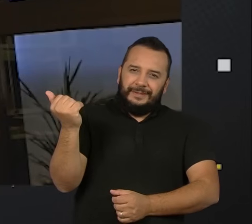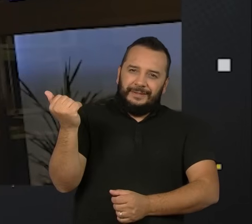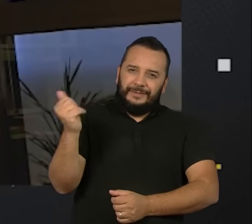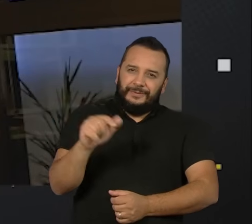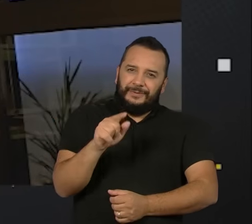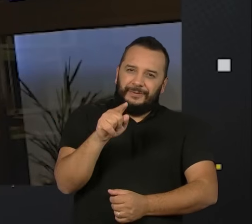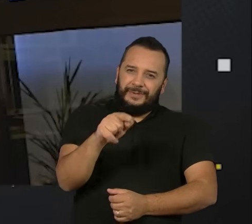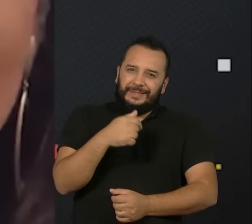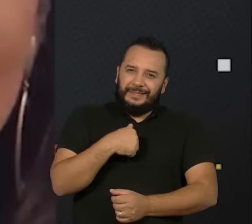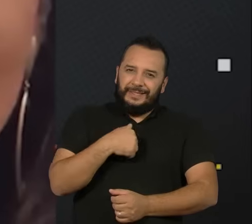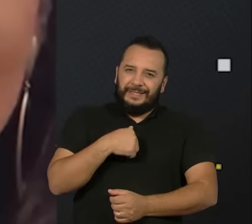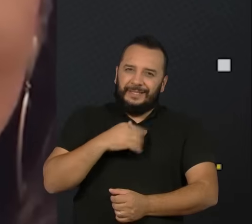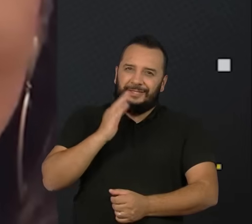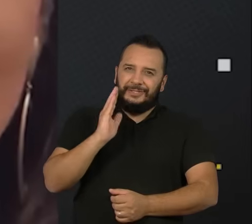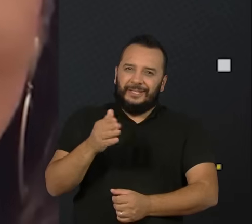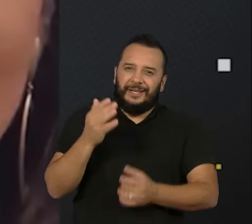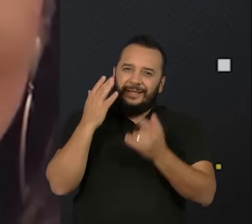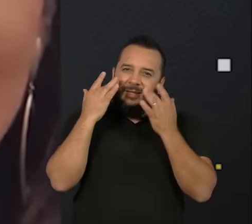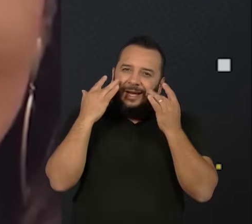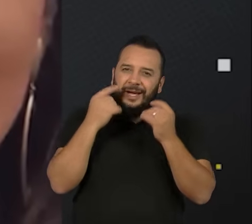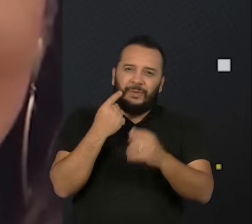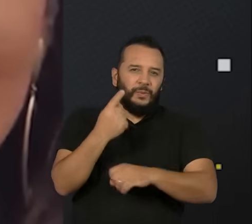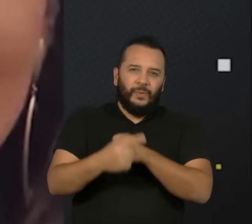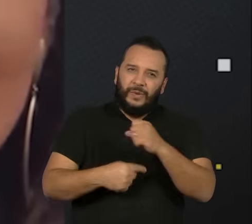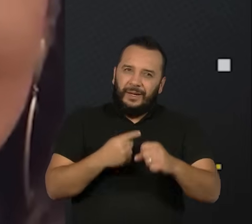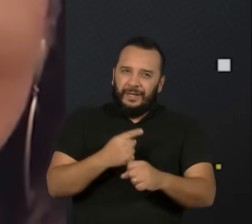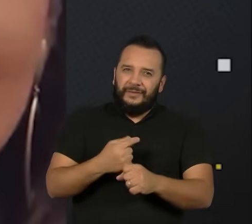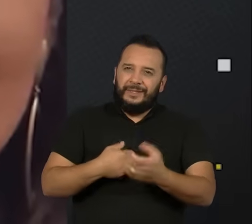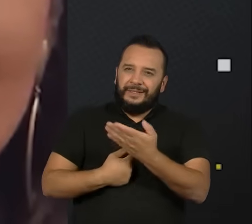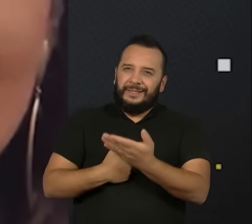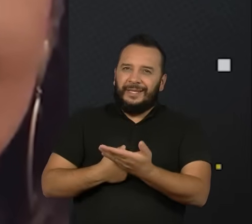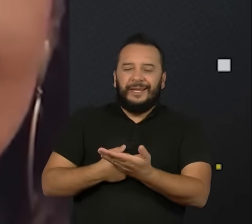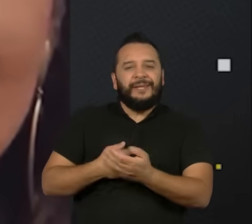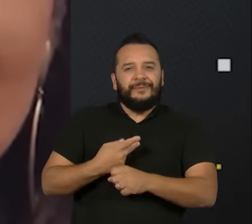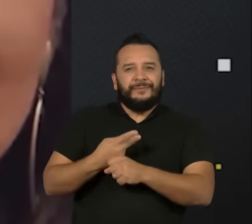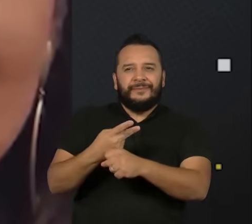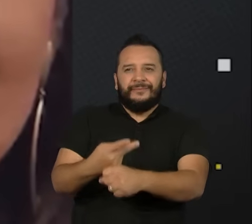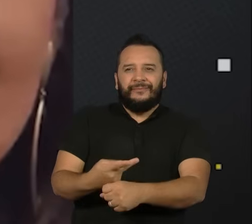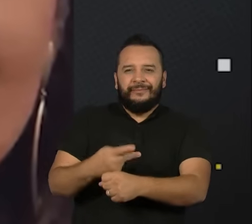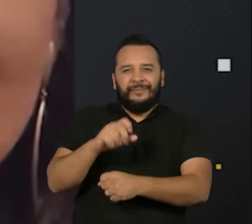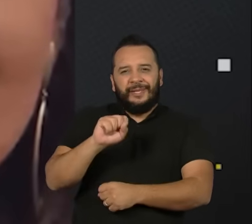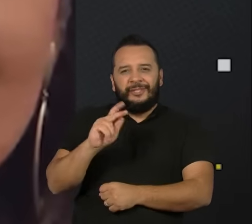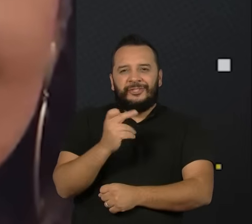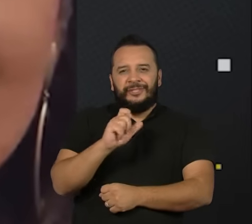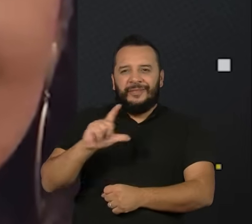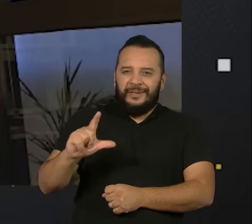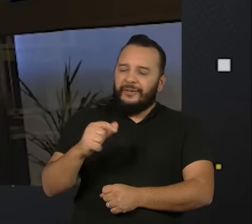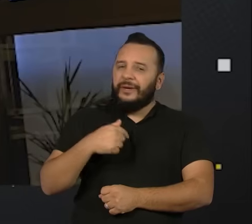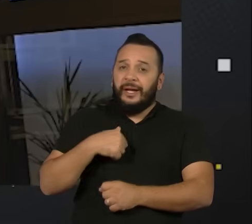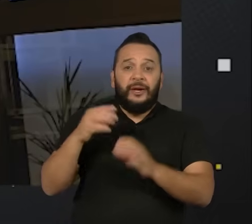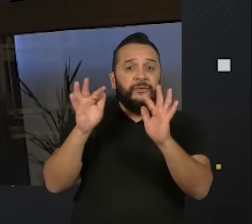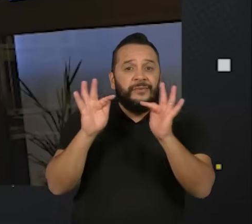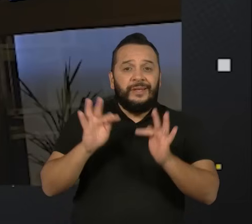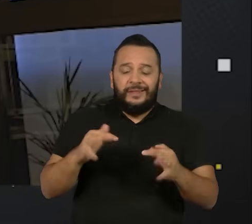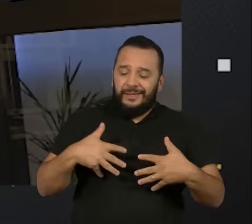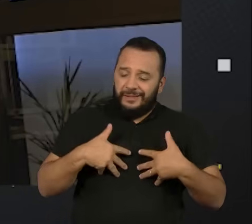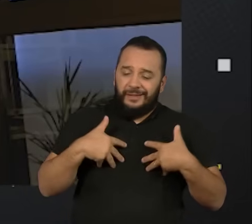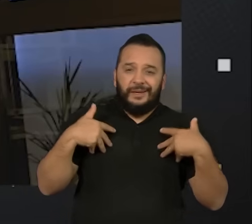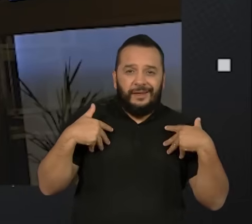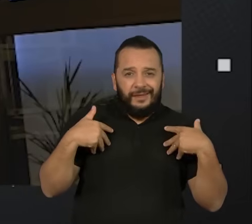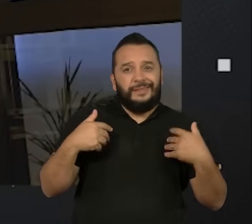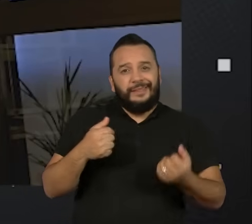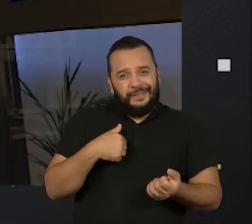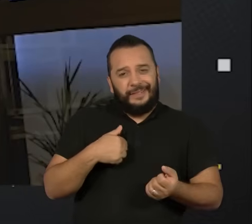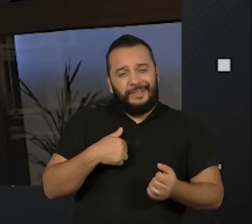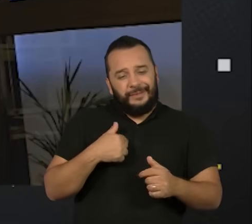estar em cartaz. Você mereceu ganhar o Prêmio Shell. Eu fico muito feliz e lisonjeado de ter feito